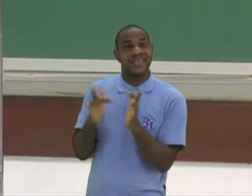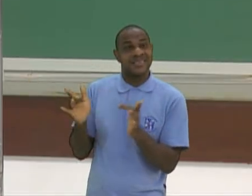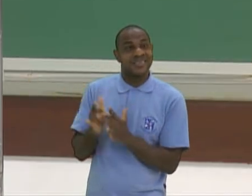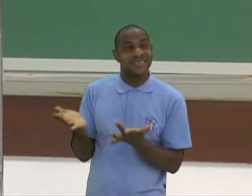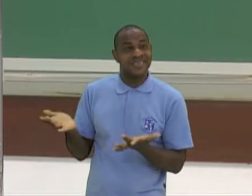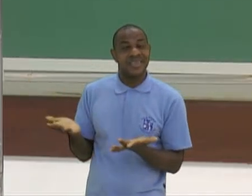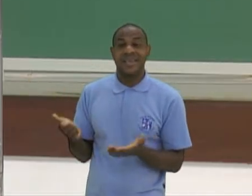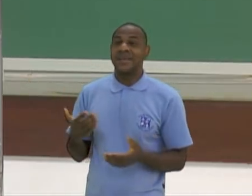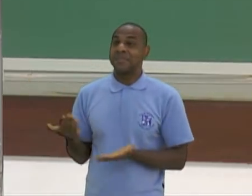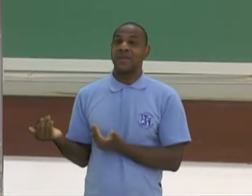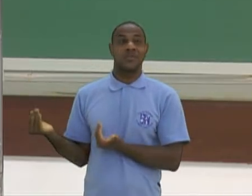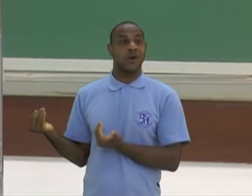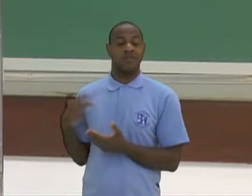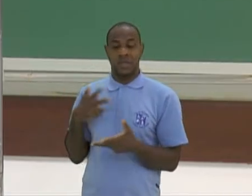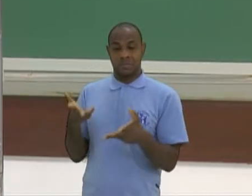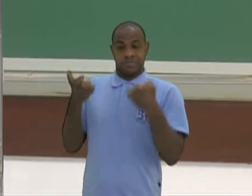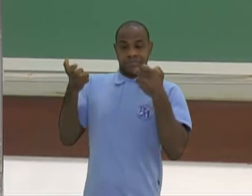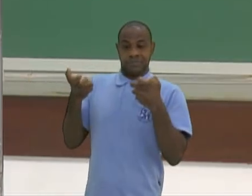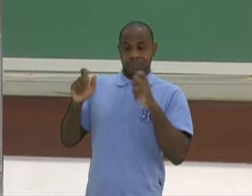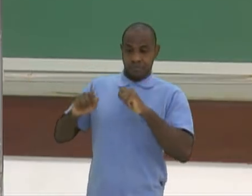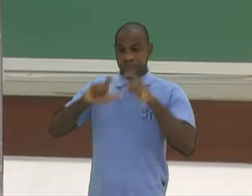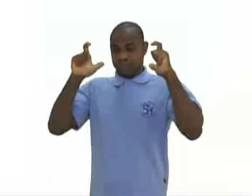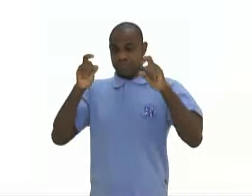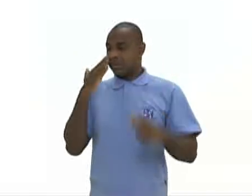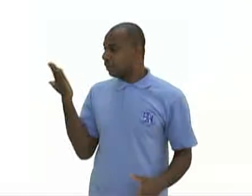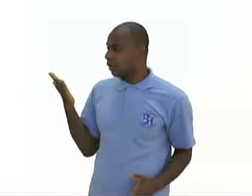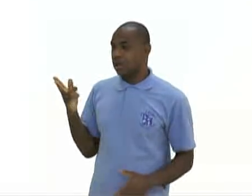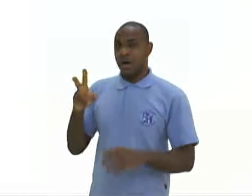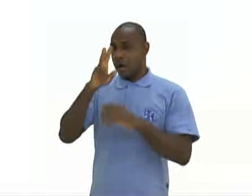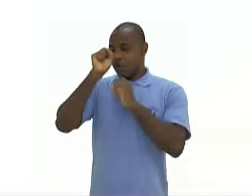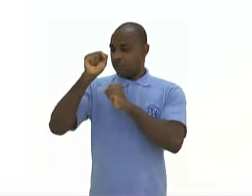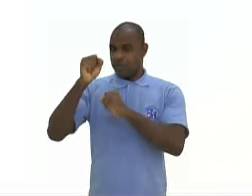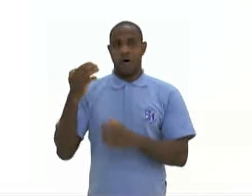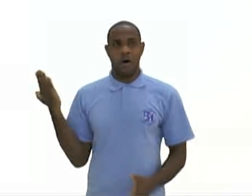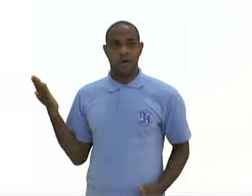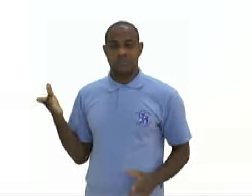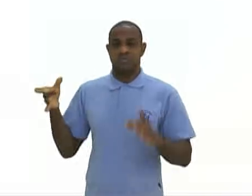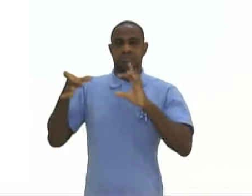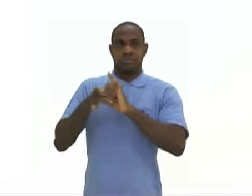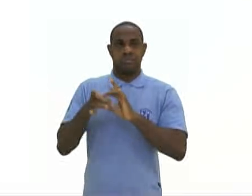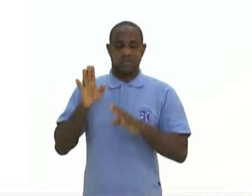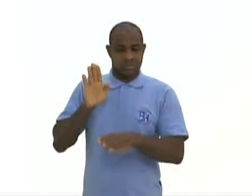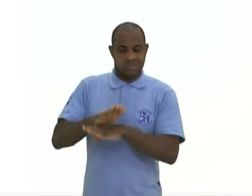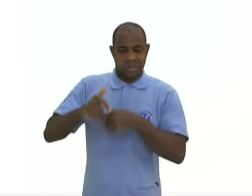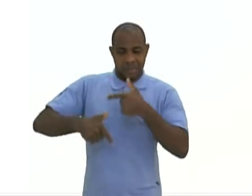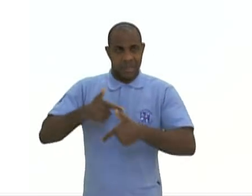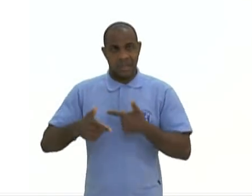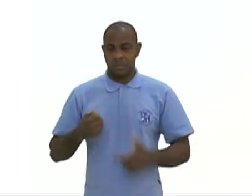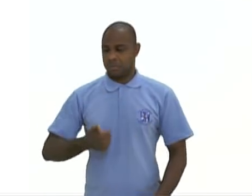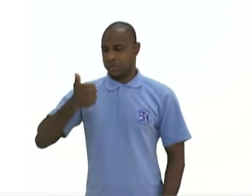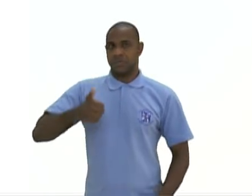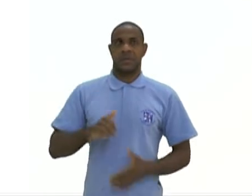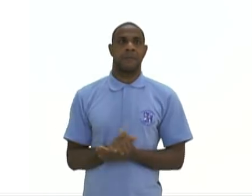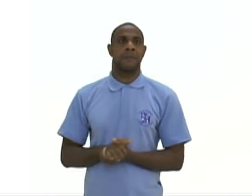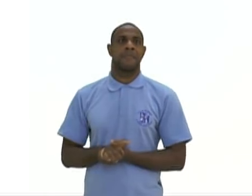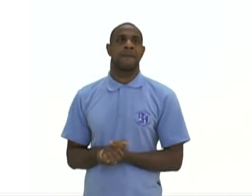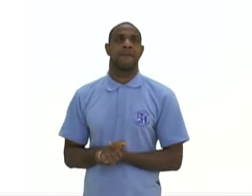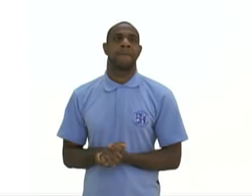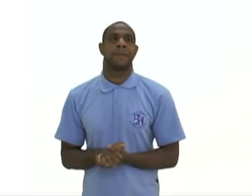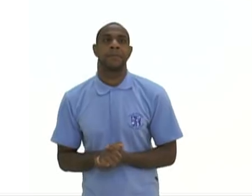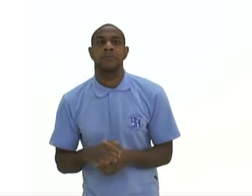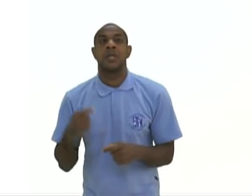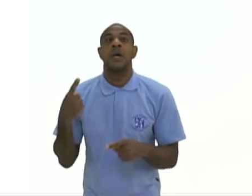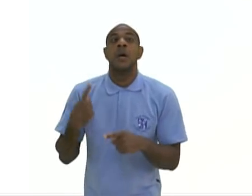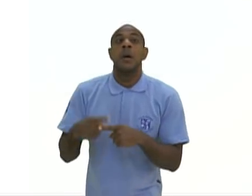mas jovem, né, forte, ligado mais a um lado de positividade. Porque a crise